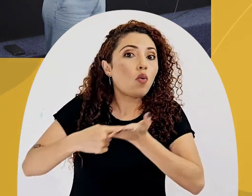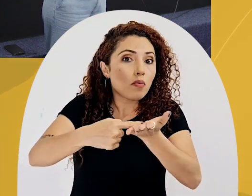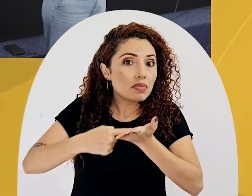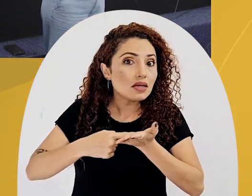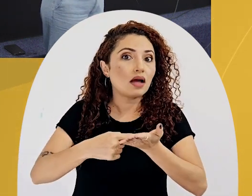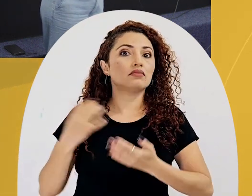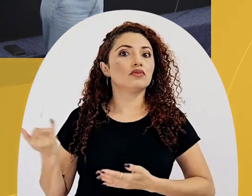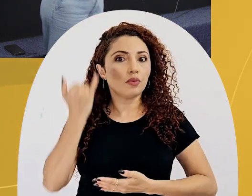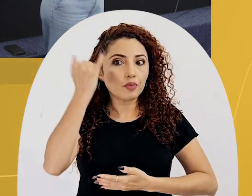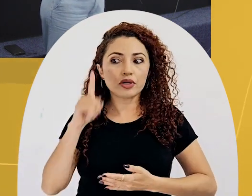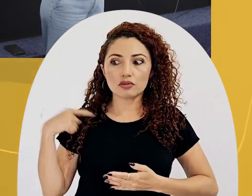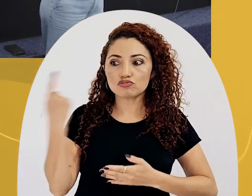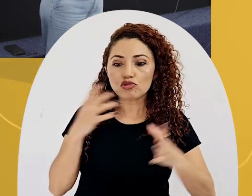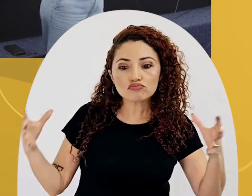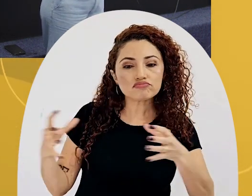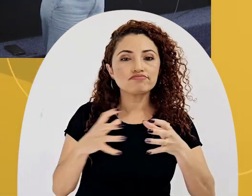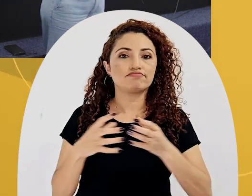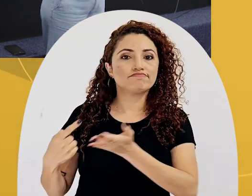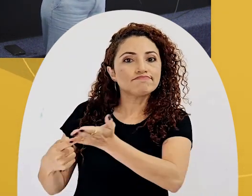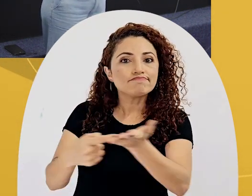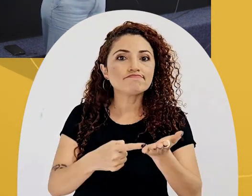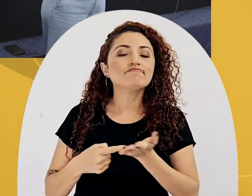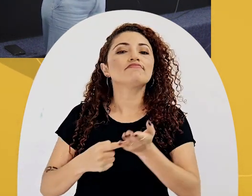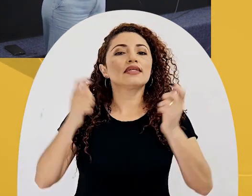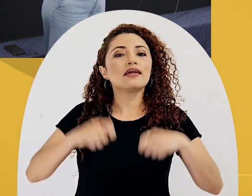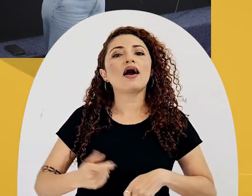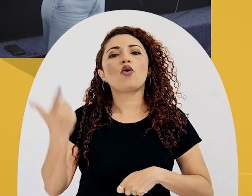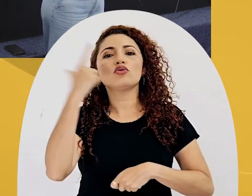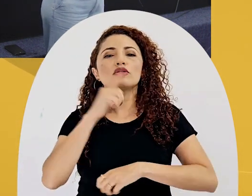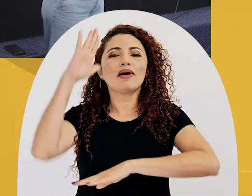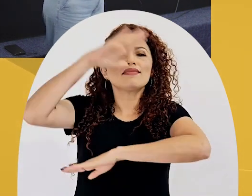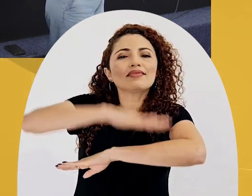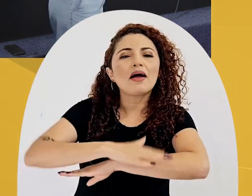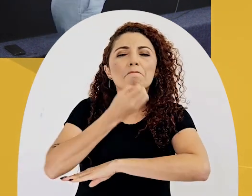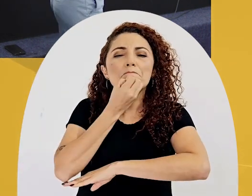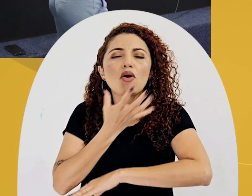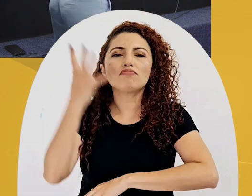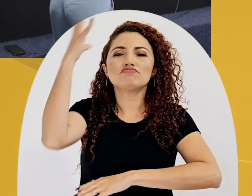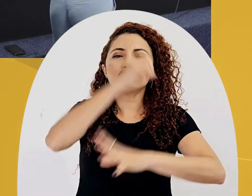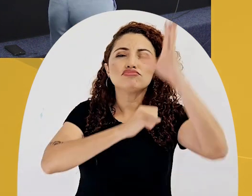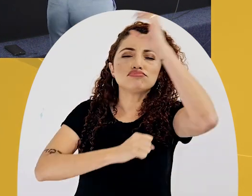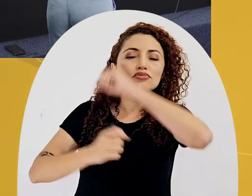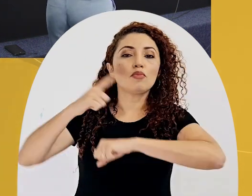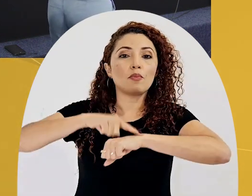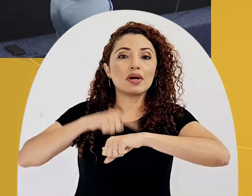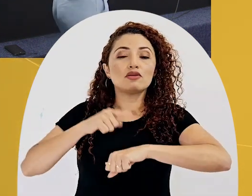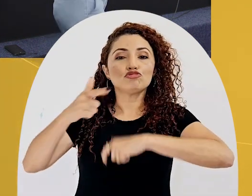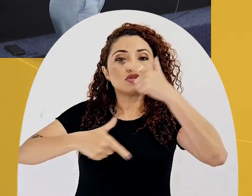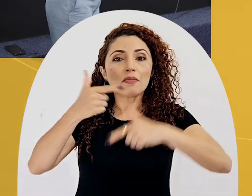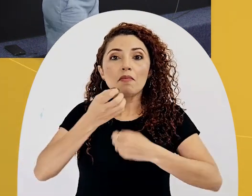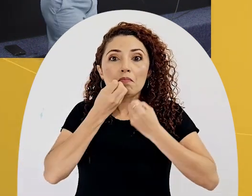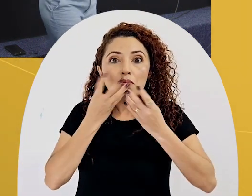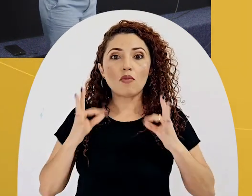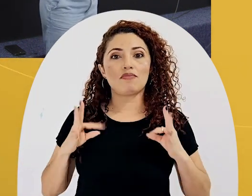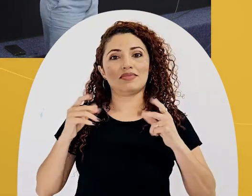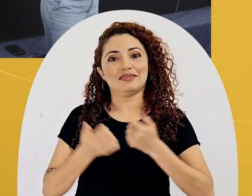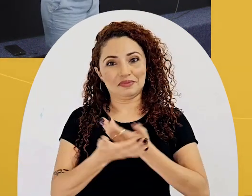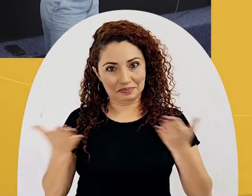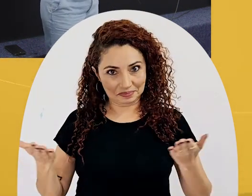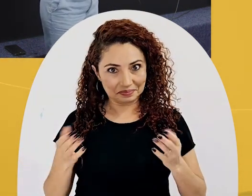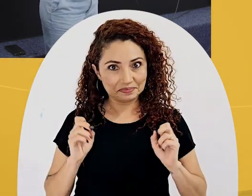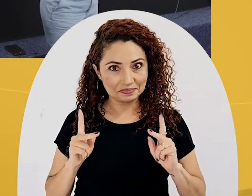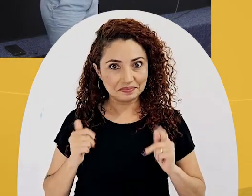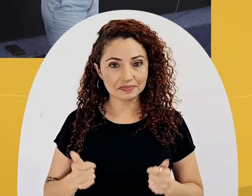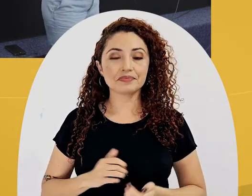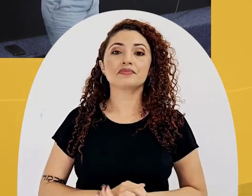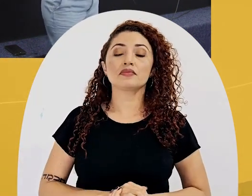pacto como um grupo para que a gente consiga ter uma tarde proveitosa, um bom momento de trabalho para todo mundo. Então, hoje a gente vai,